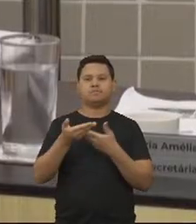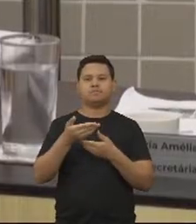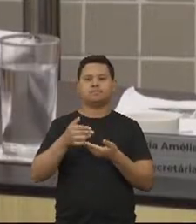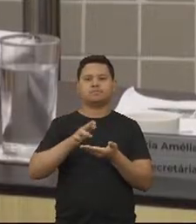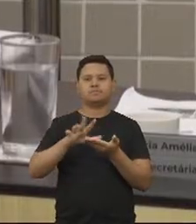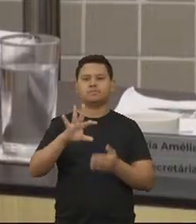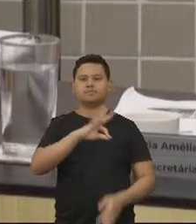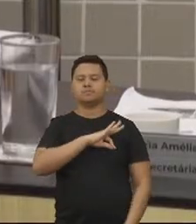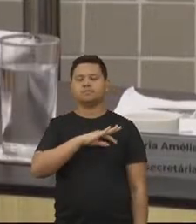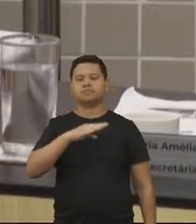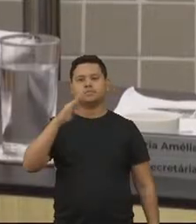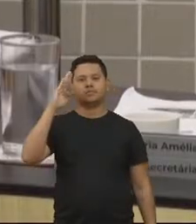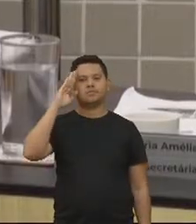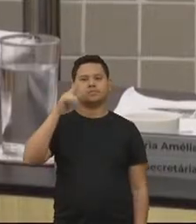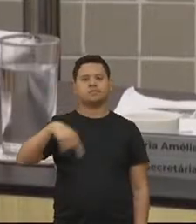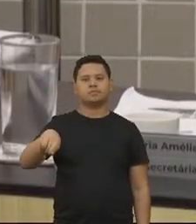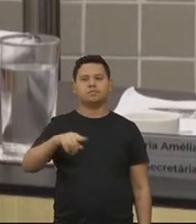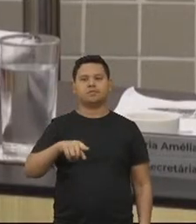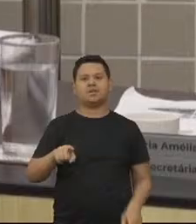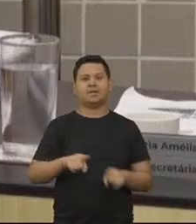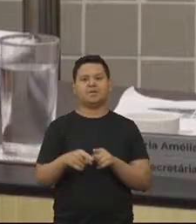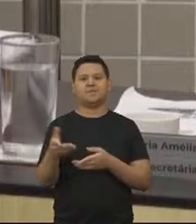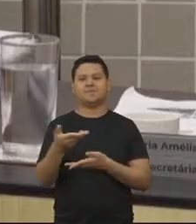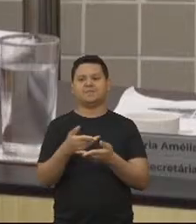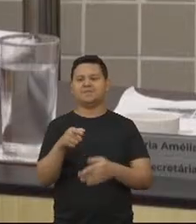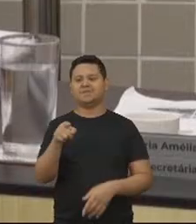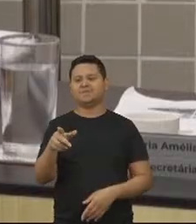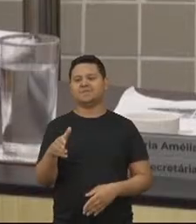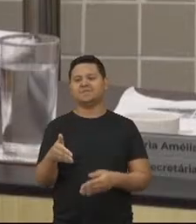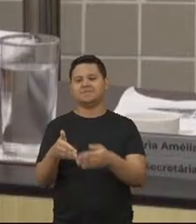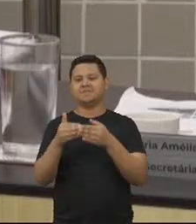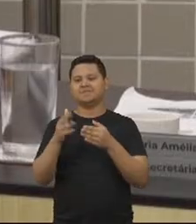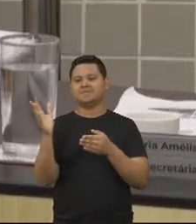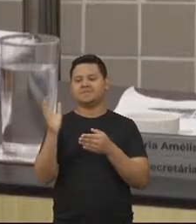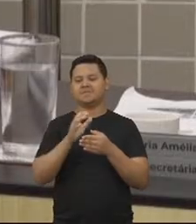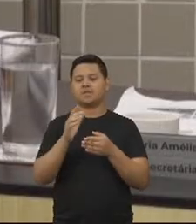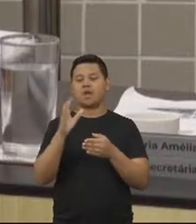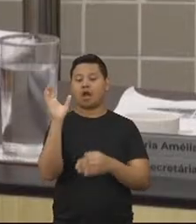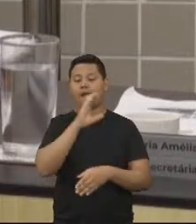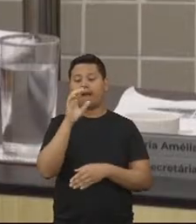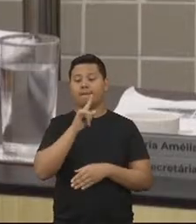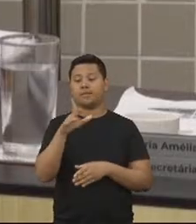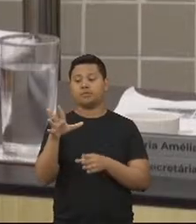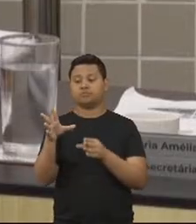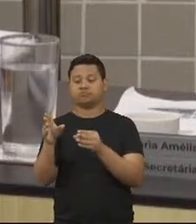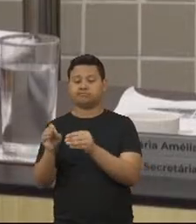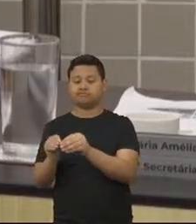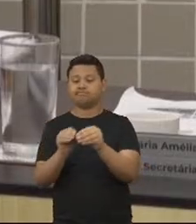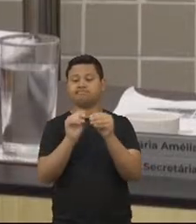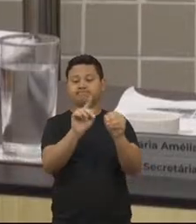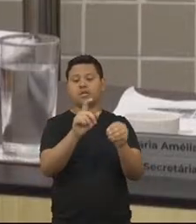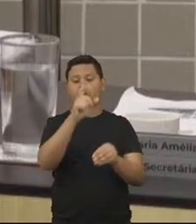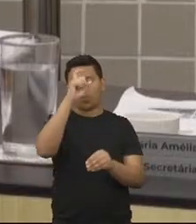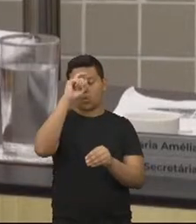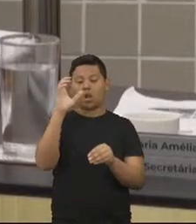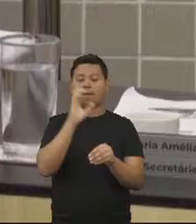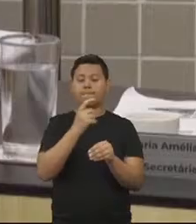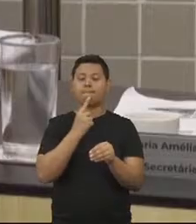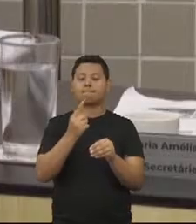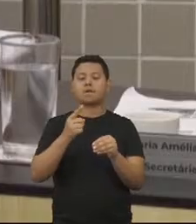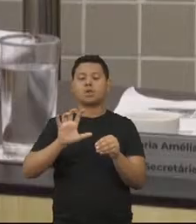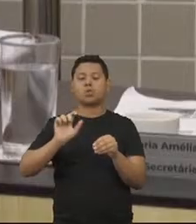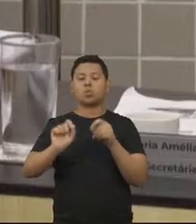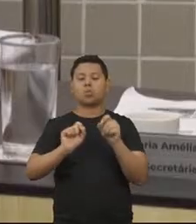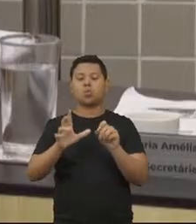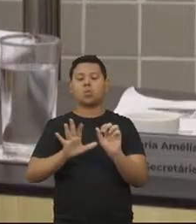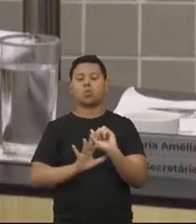os primeiros socorros e realizaram o encaminhamento rápido da criança ao hospital mais próximo, garantindo